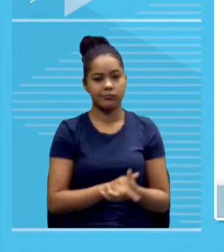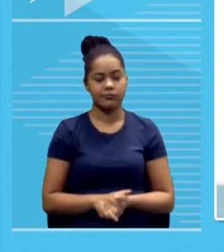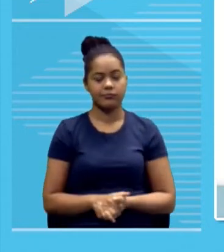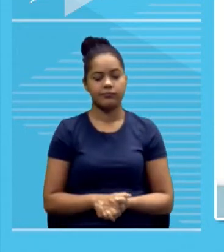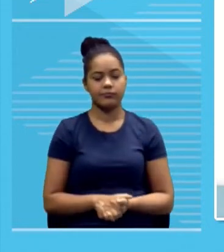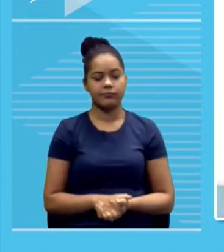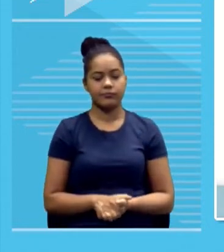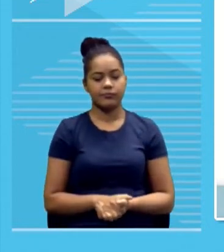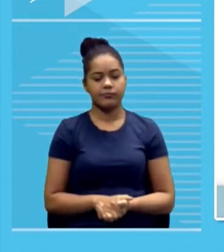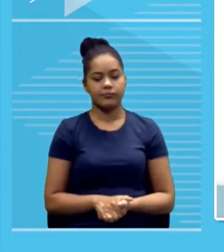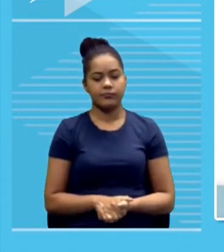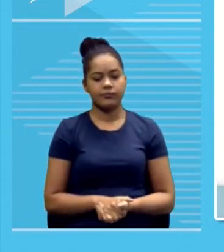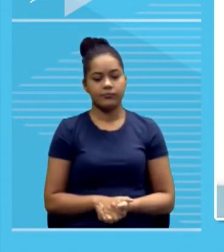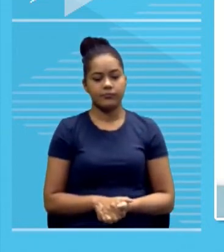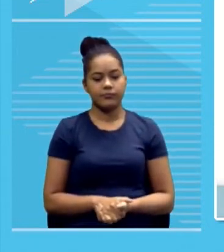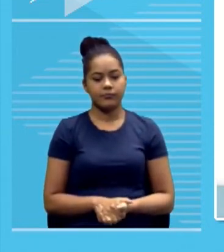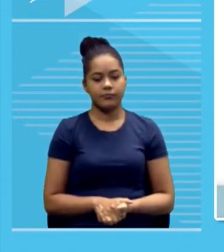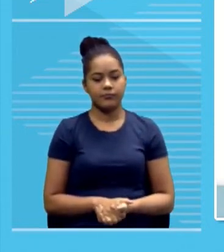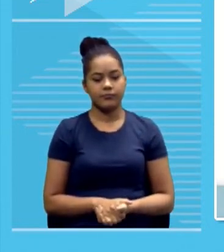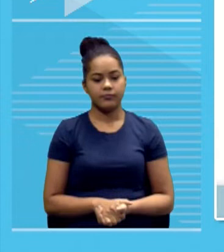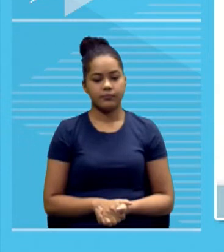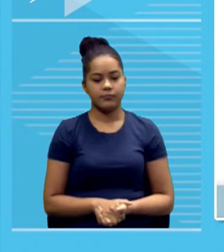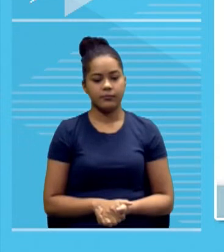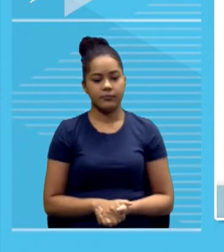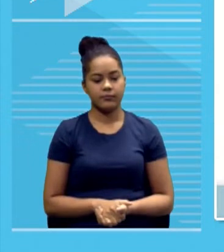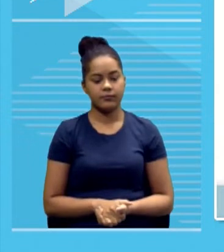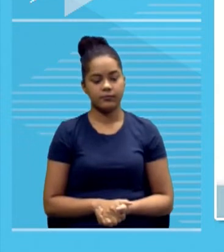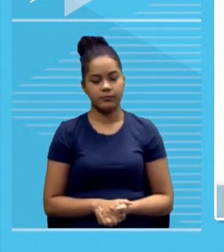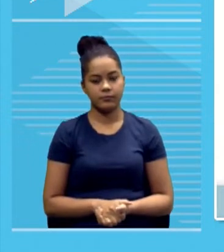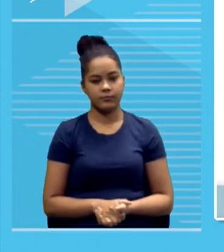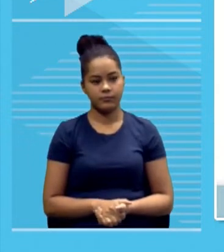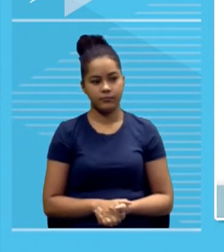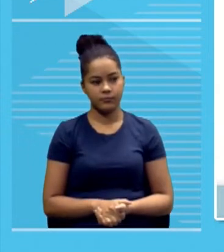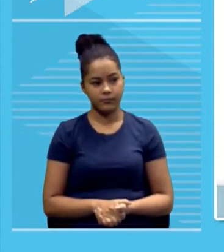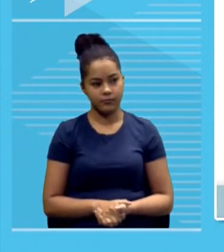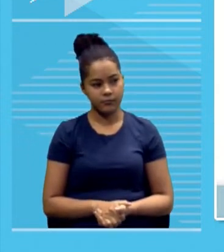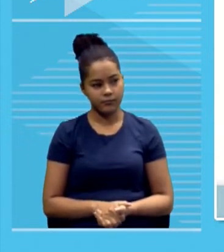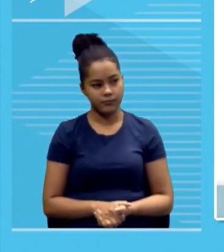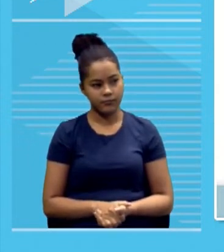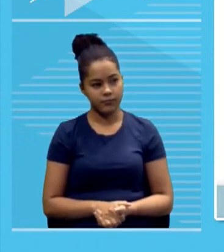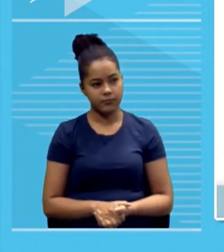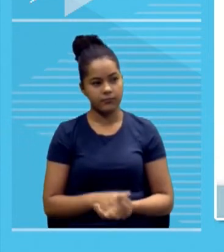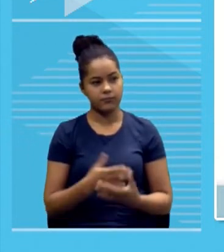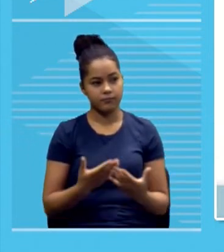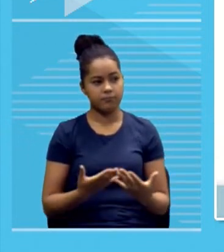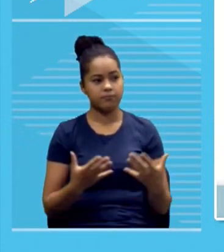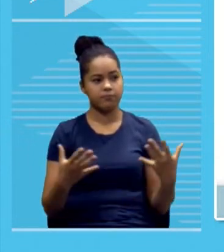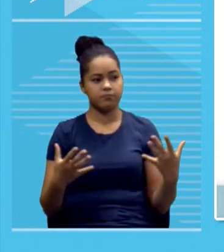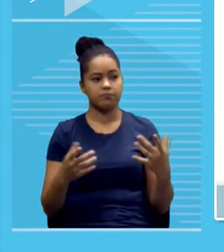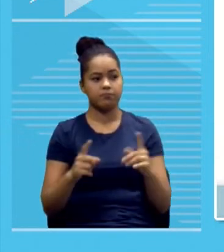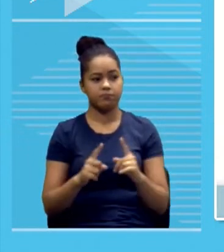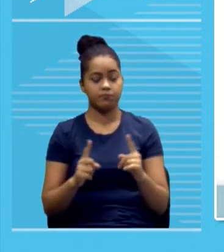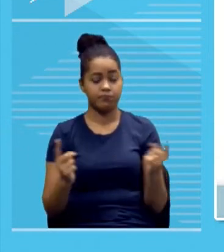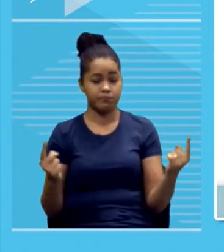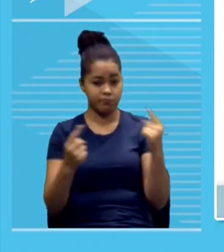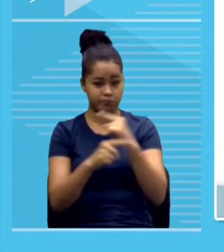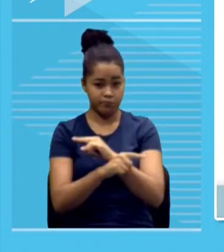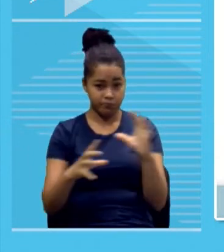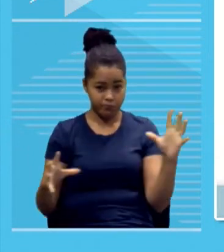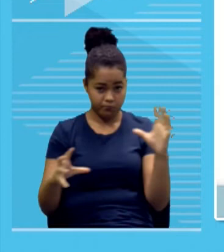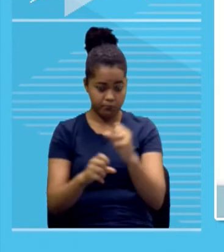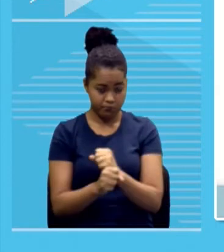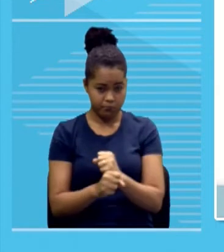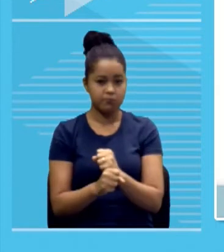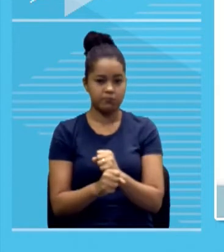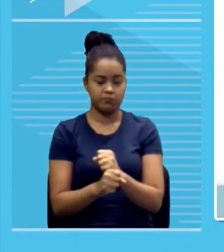vários valores de resistência aí. Aqui, a soma dos inversos na associação em série é a